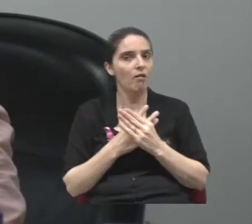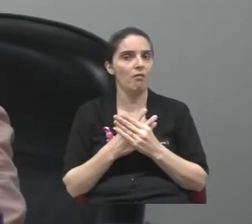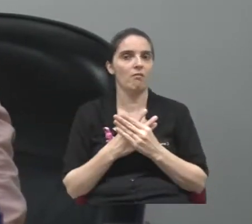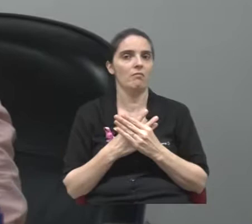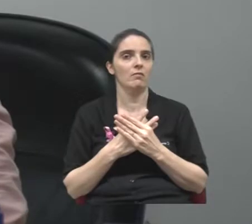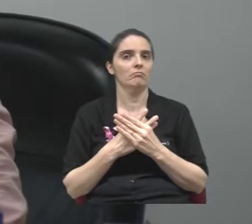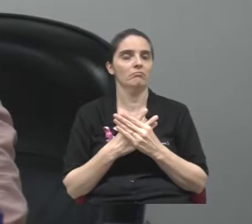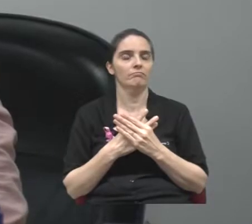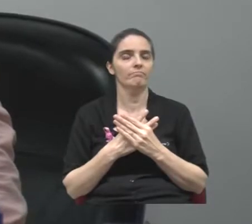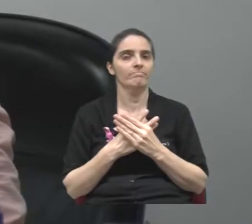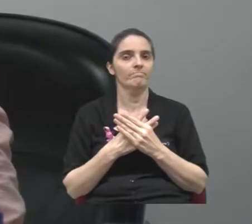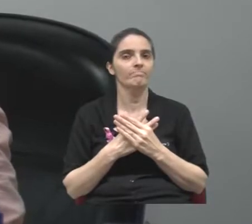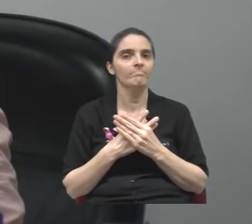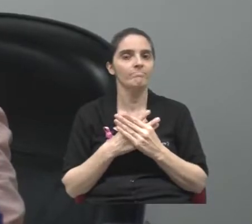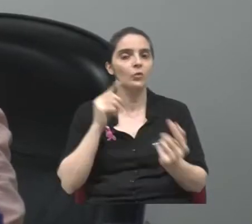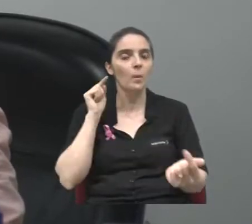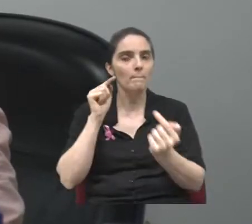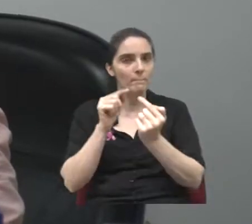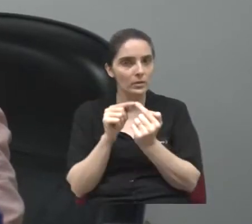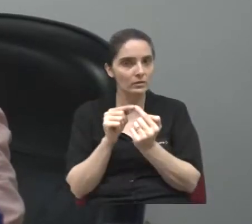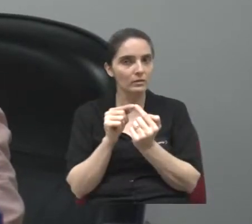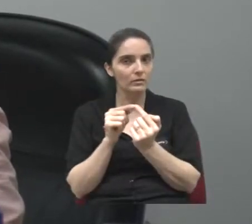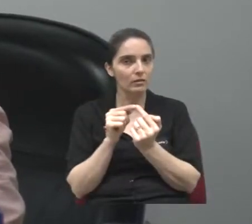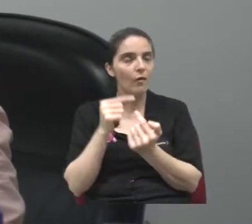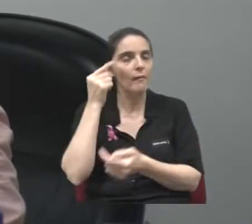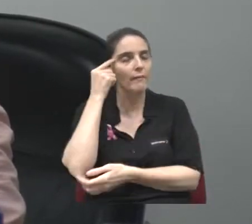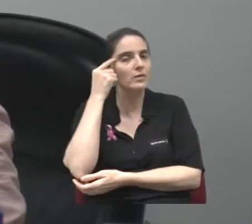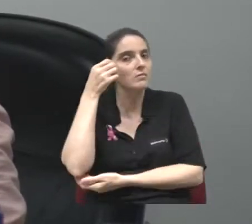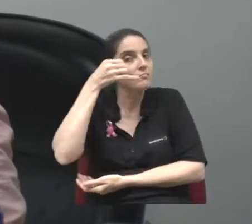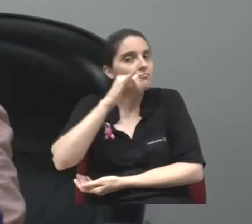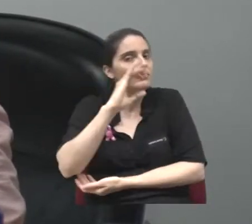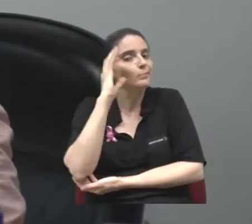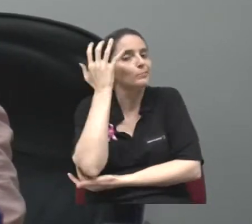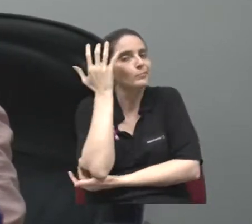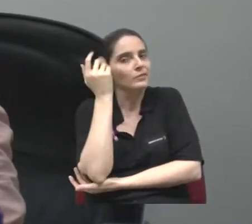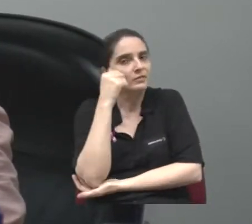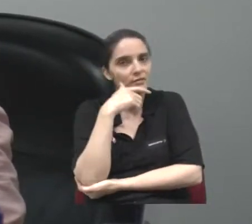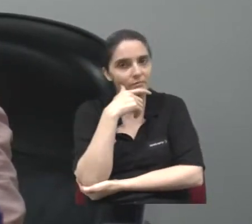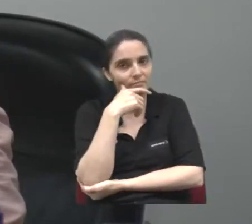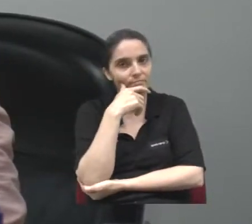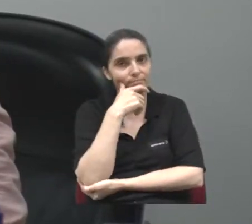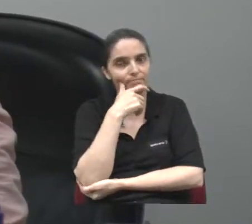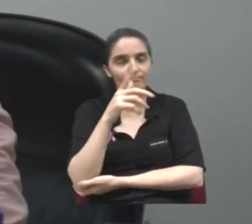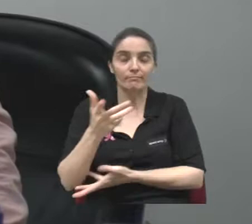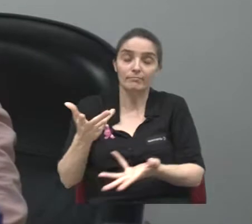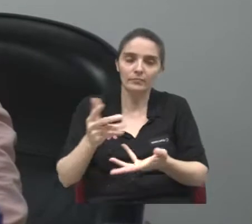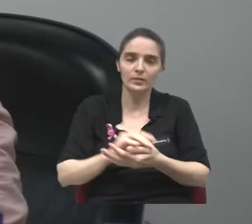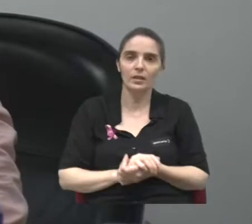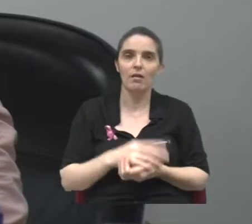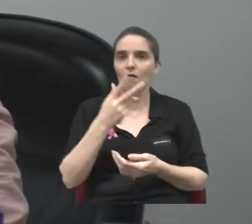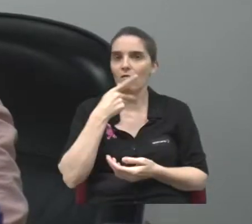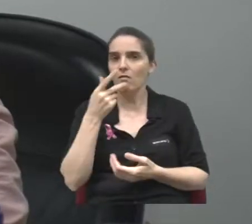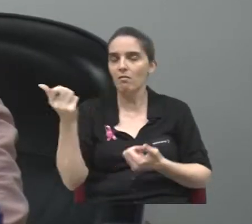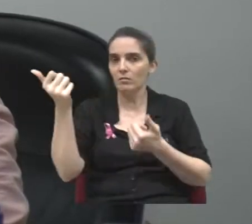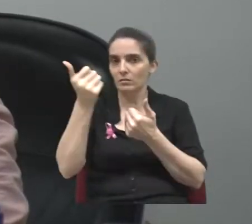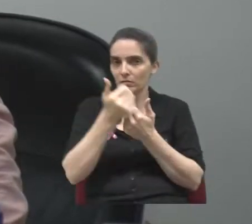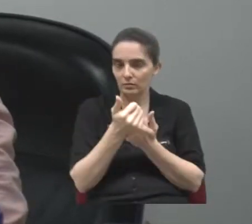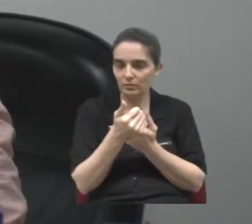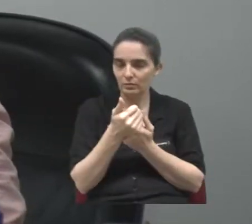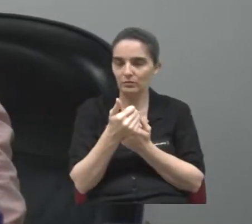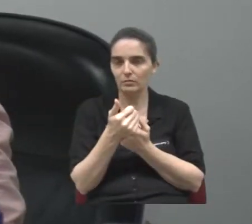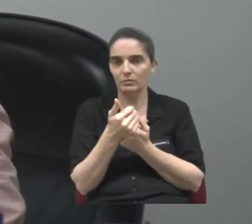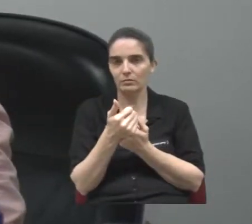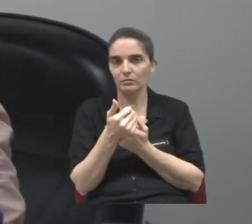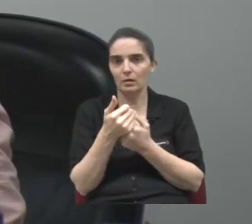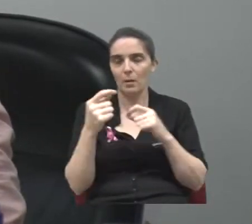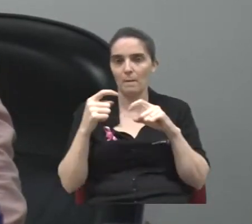com o intuito dessa possibilidade de acontecer. No primeiro momento, eles substituíram os médicos cubanos, que vinham